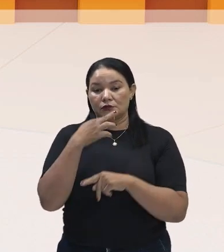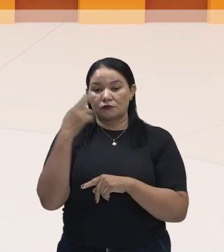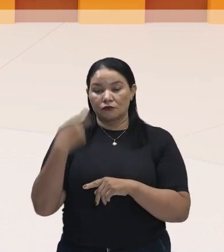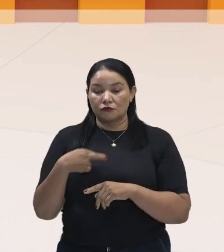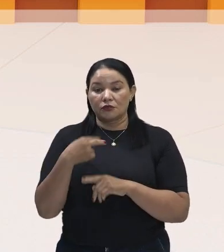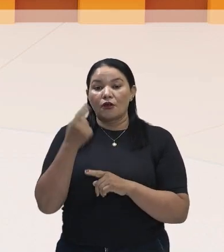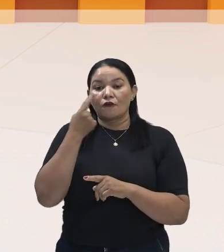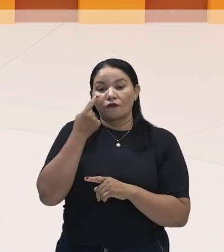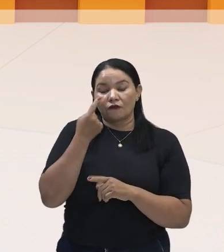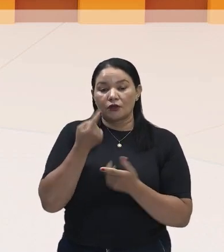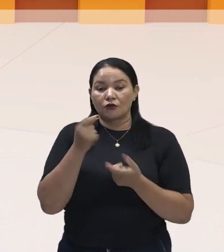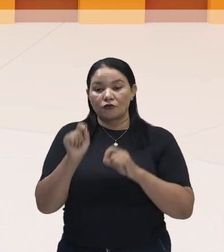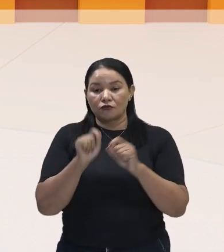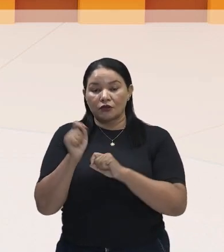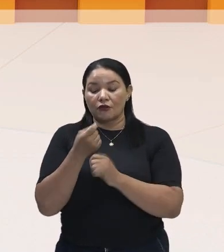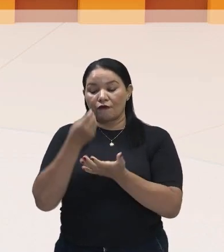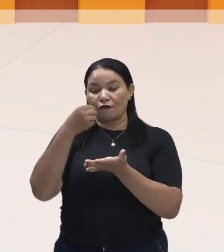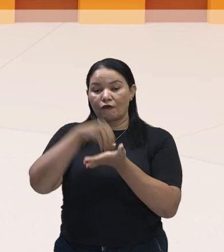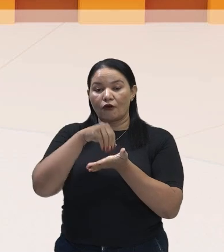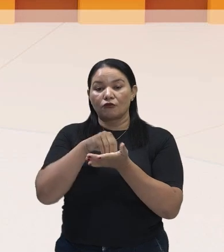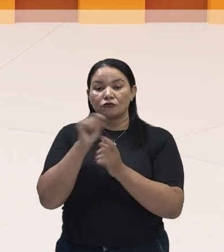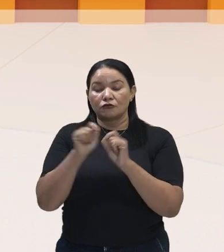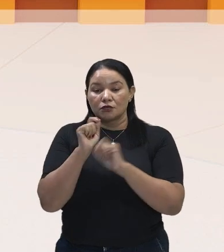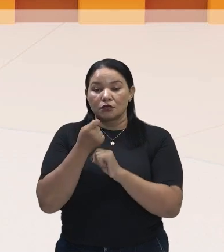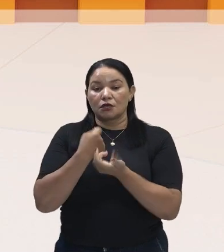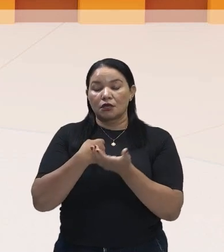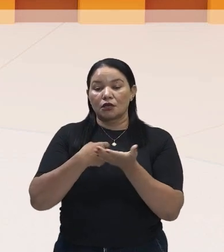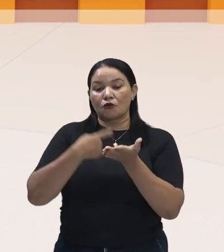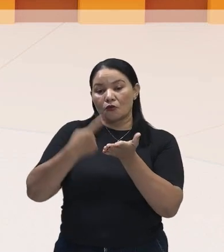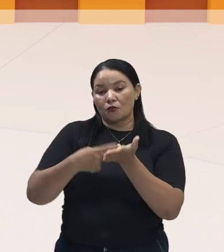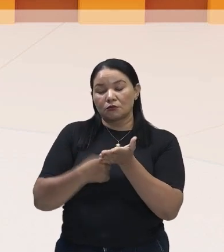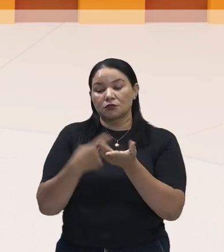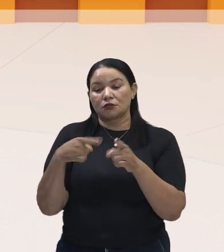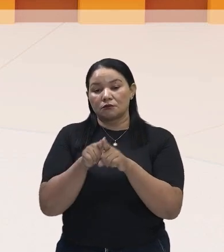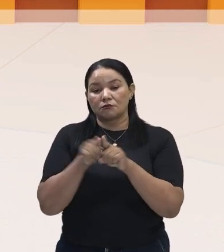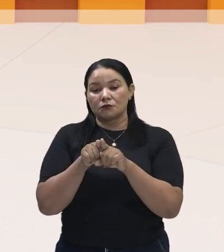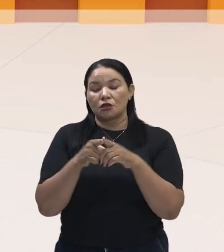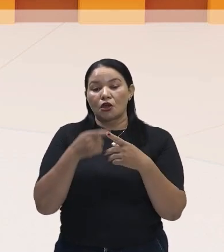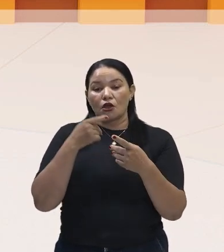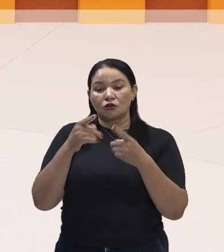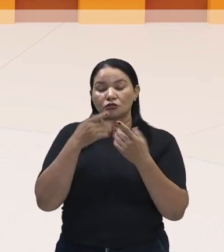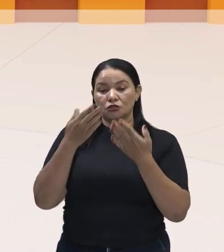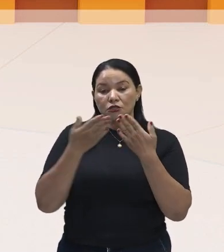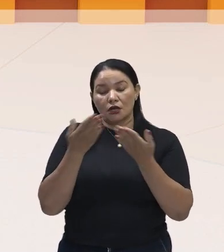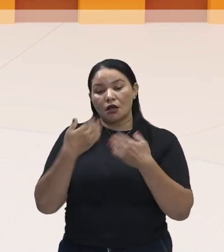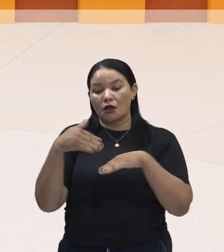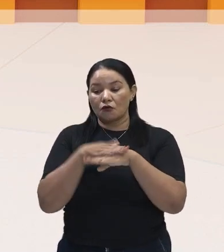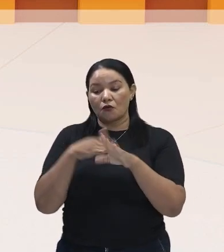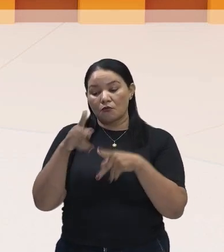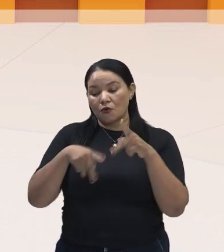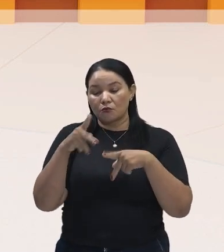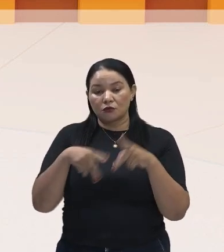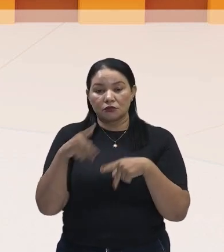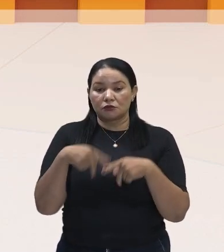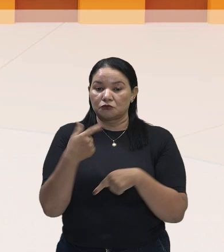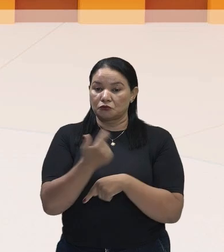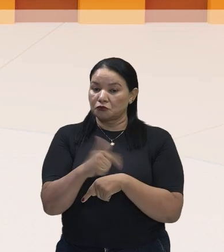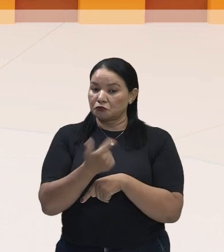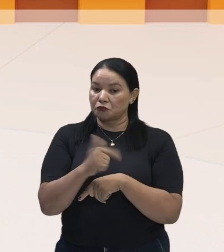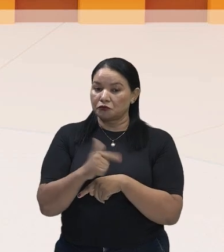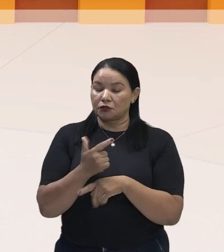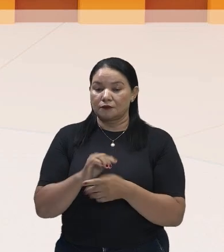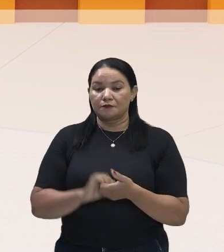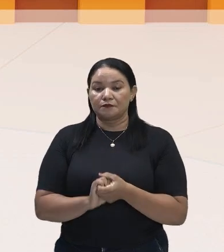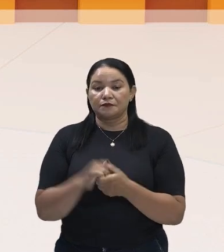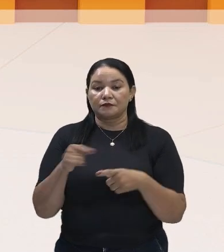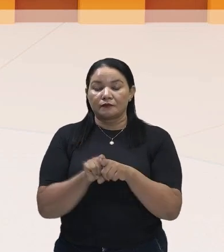falta de diálogo, de compromisso com esse diálogo do governo czarista com a população. Então,